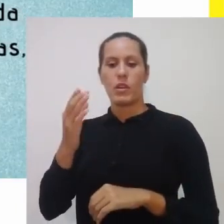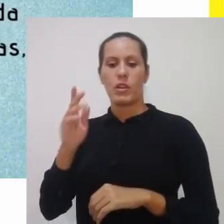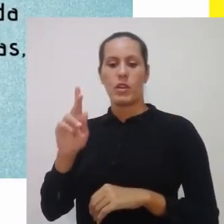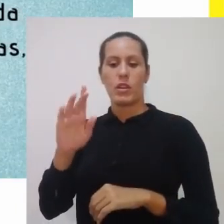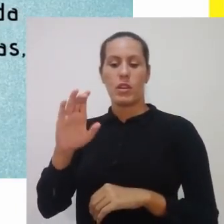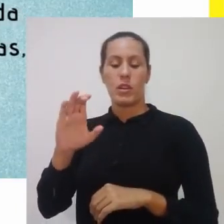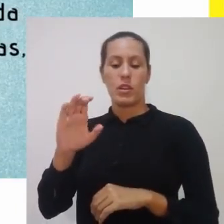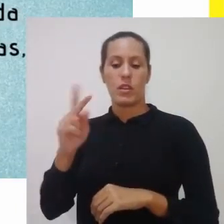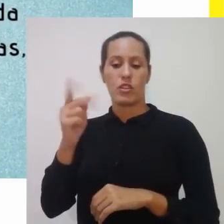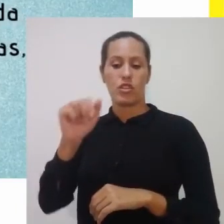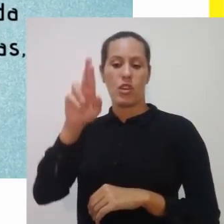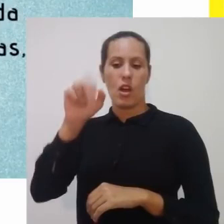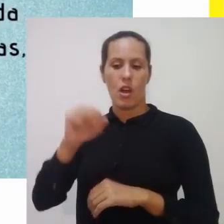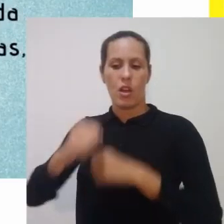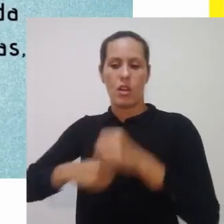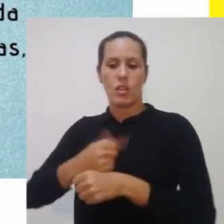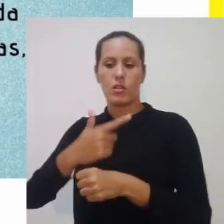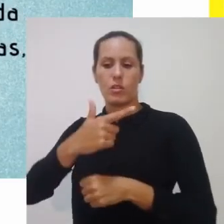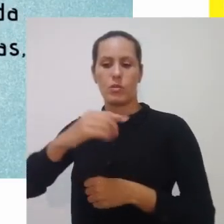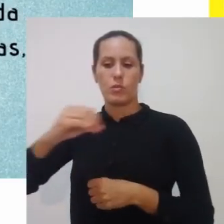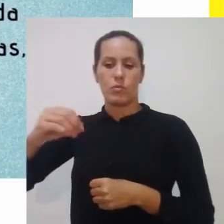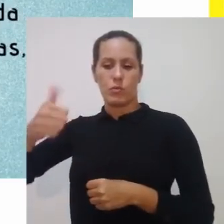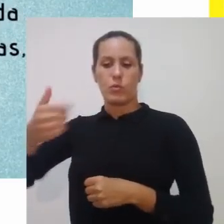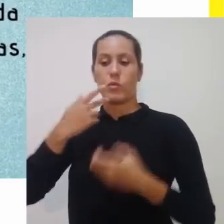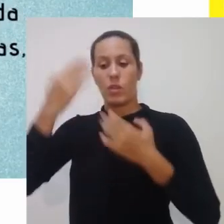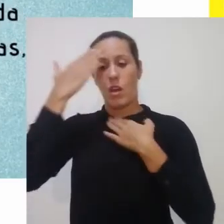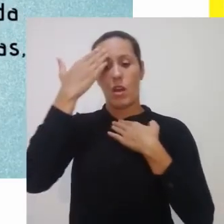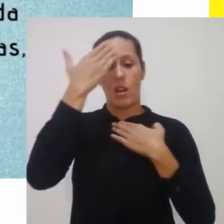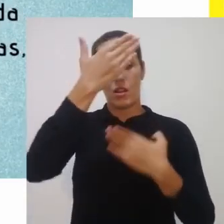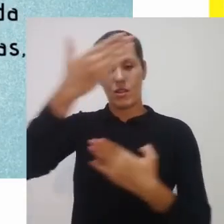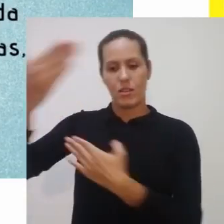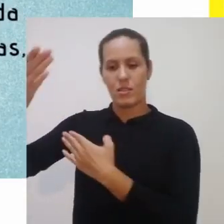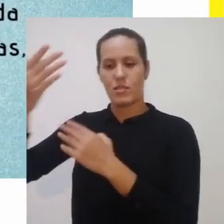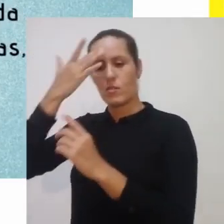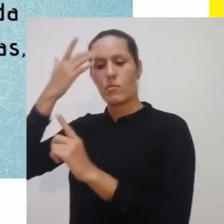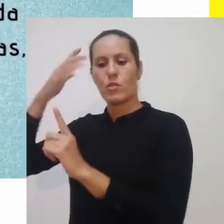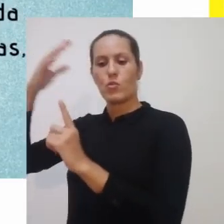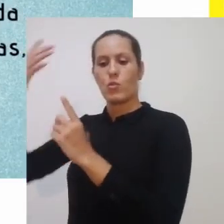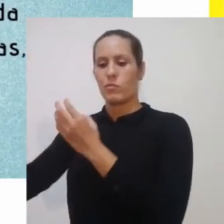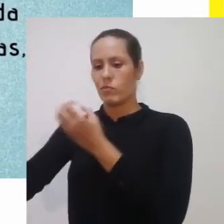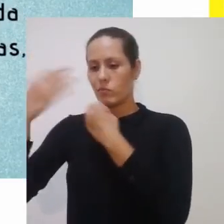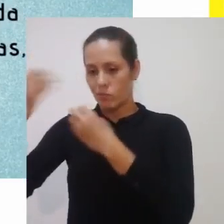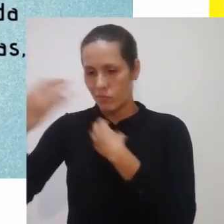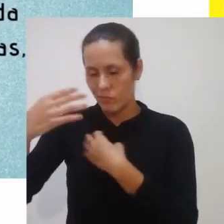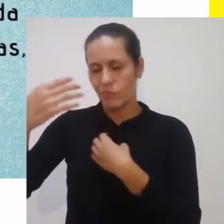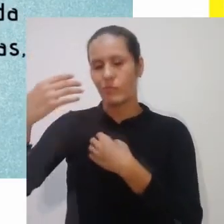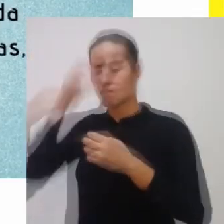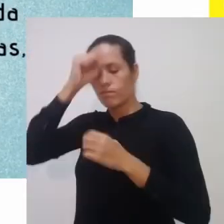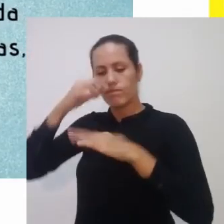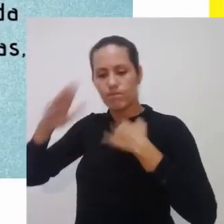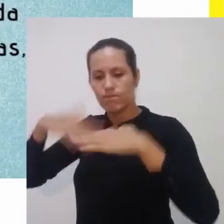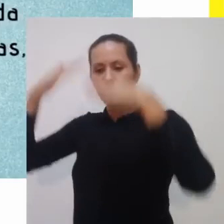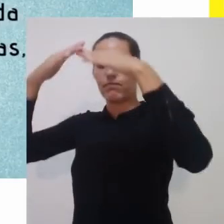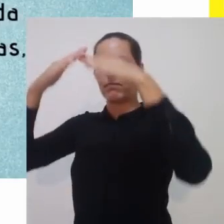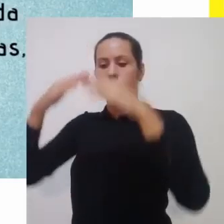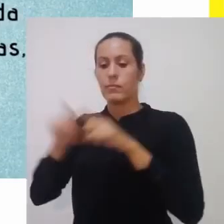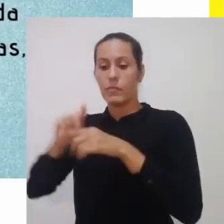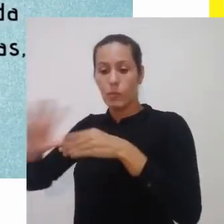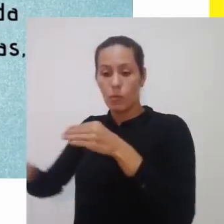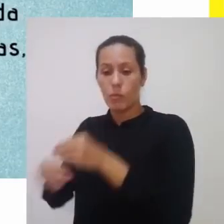2001. Bechara é agradecido aos seus mestres, pois reconhece que através dos seus livros obteve as suas